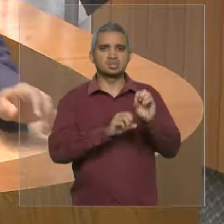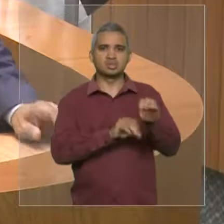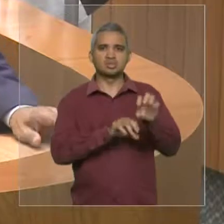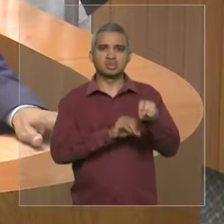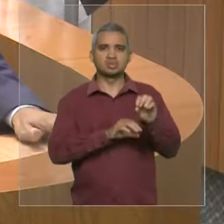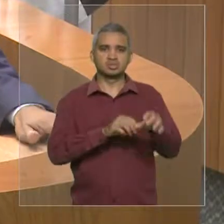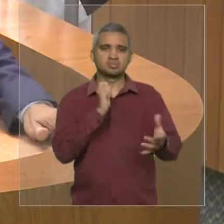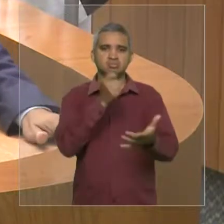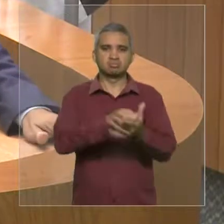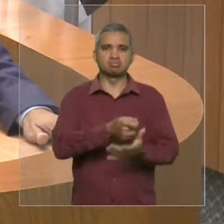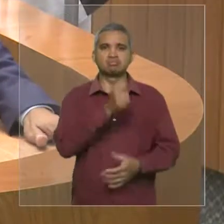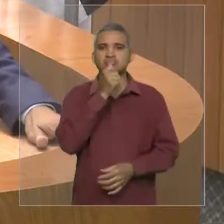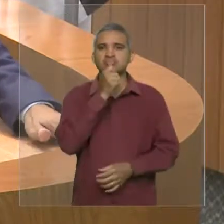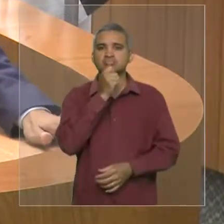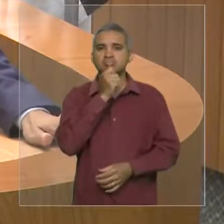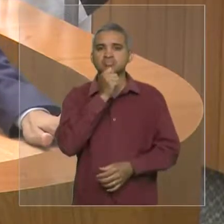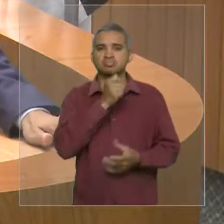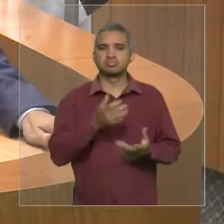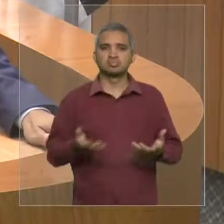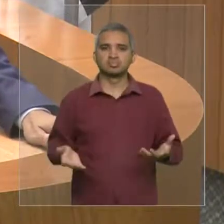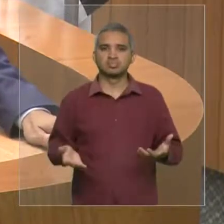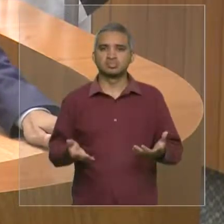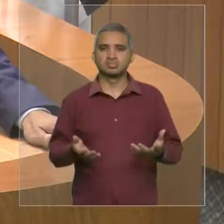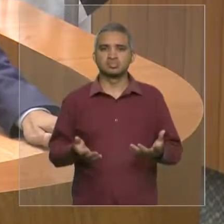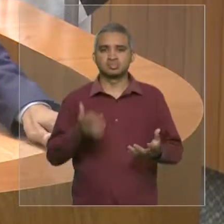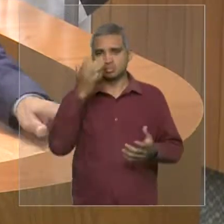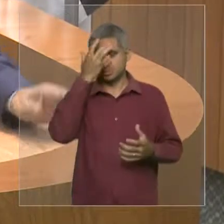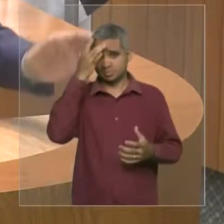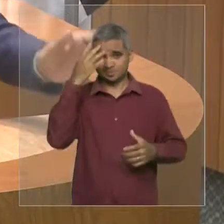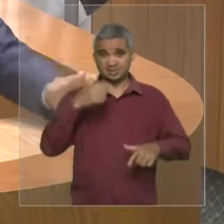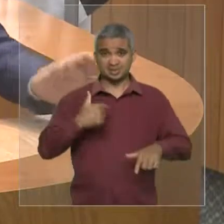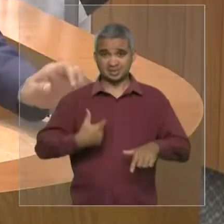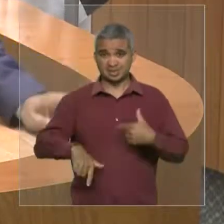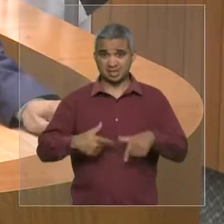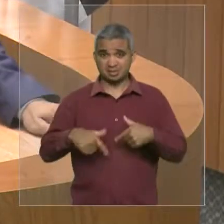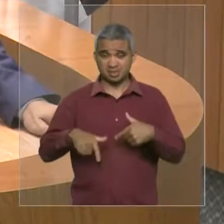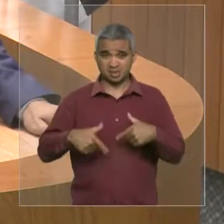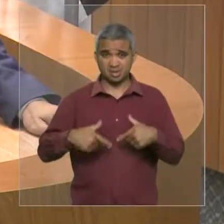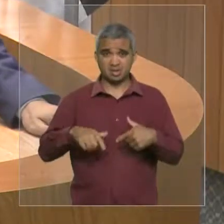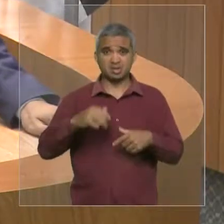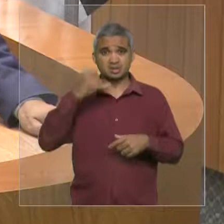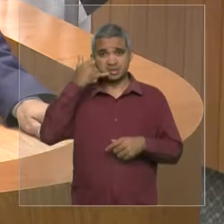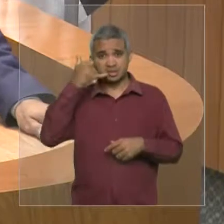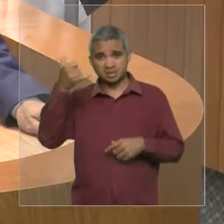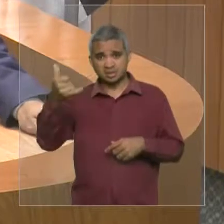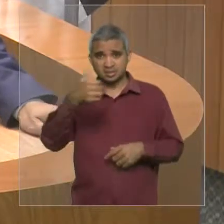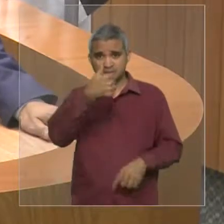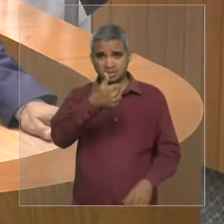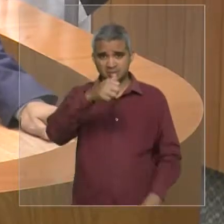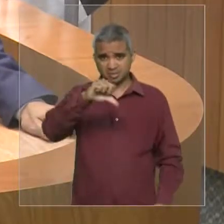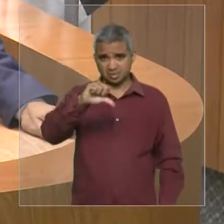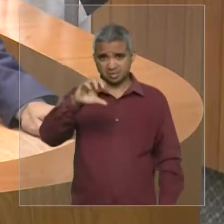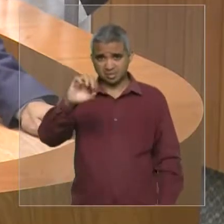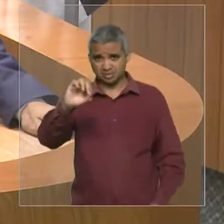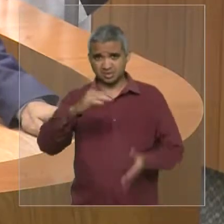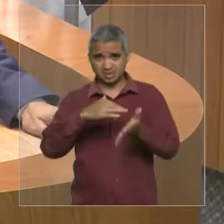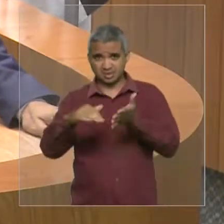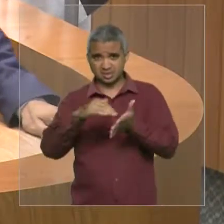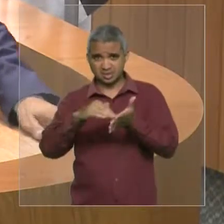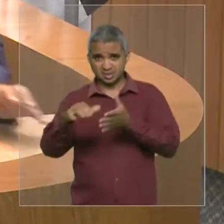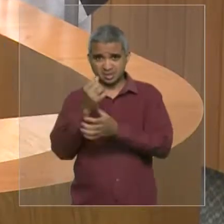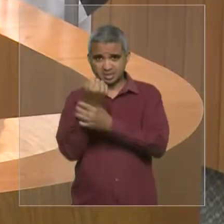os trabalhadores do 190, os trabalhadores do Disque Denúncia, na Secretaria de Segurança Pública do Estado do